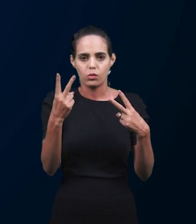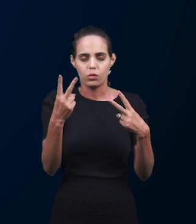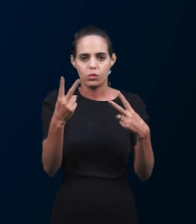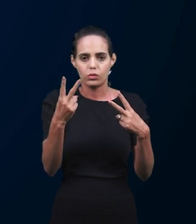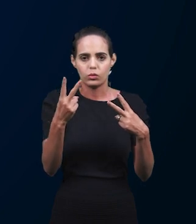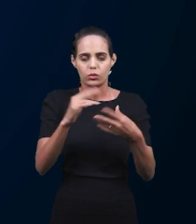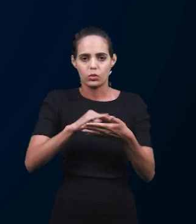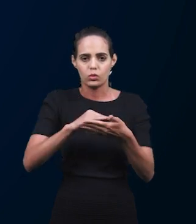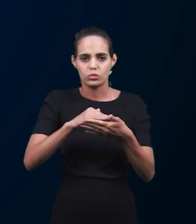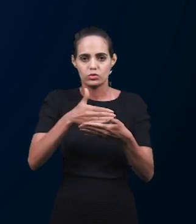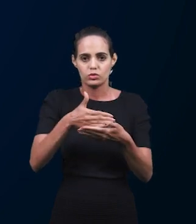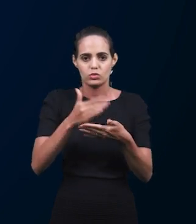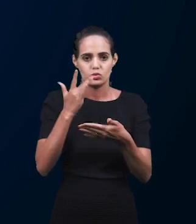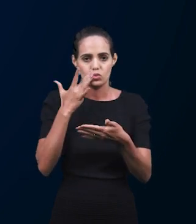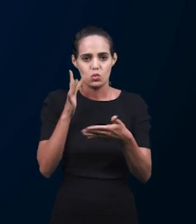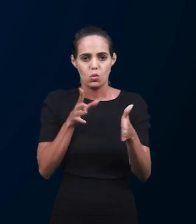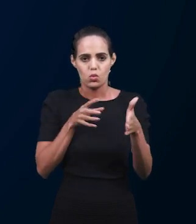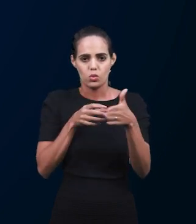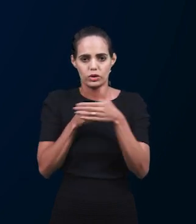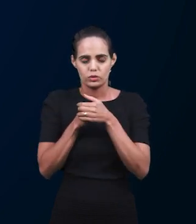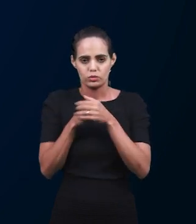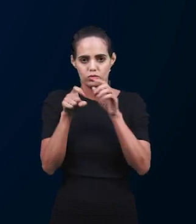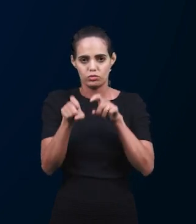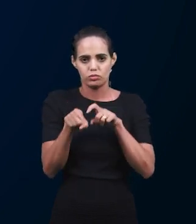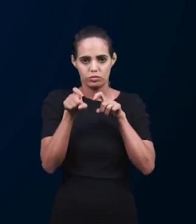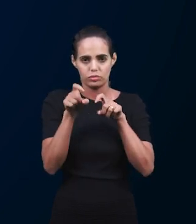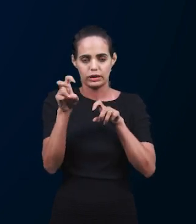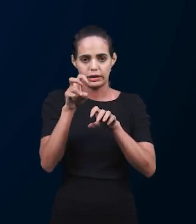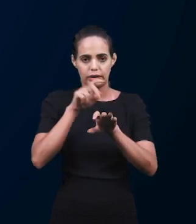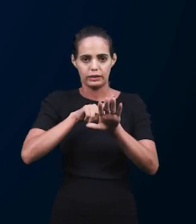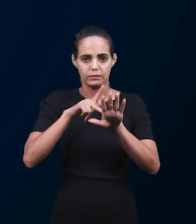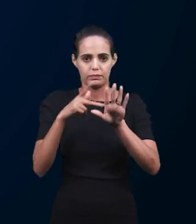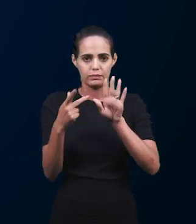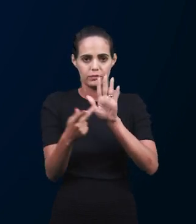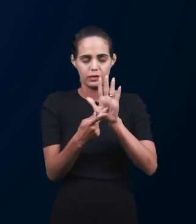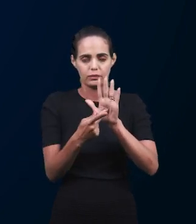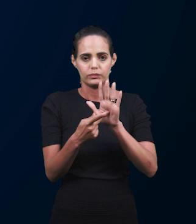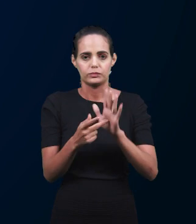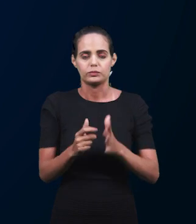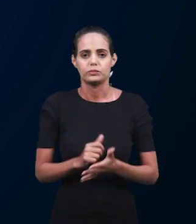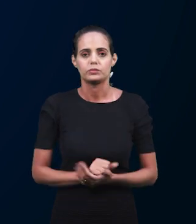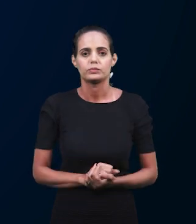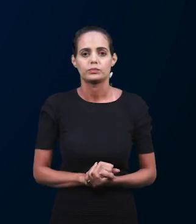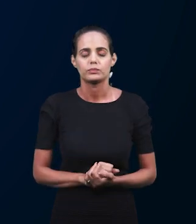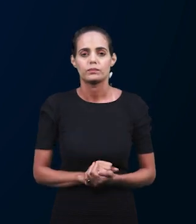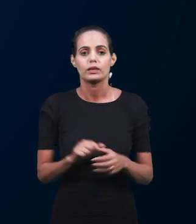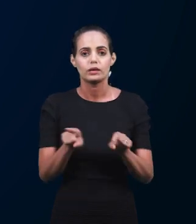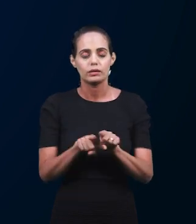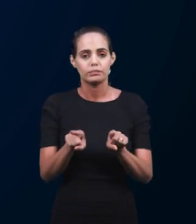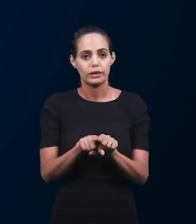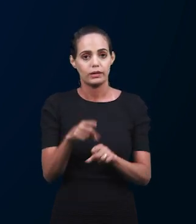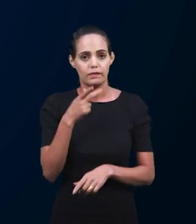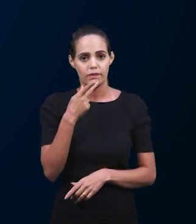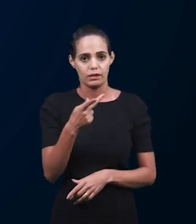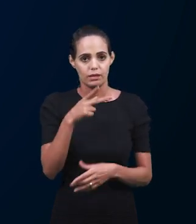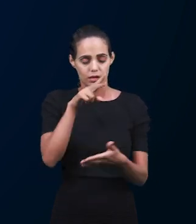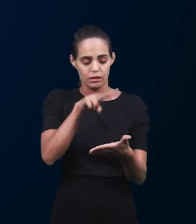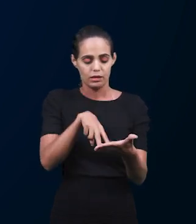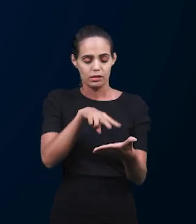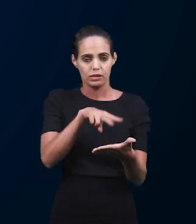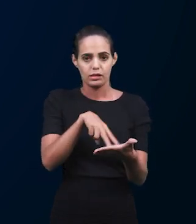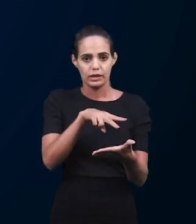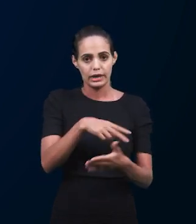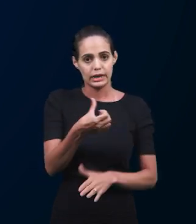quinta parábola do reino que está em Mateus 13, verso 44. E também sugere para lermos a